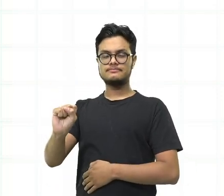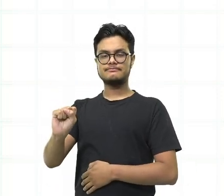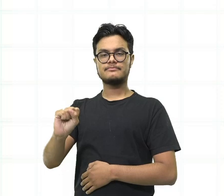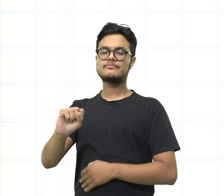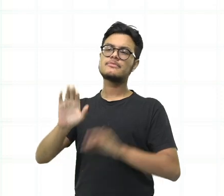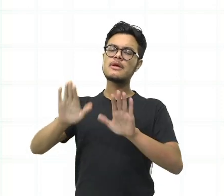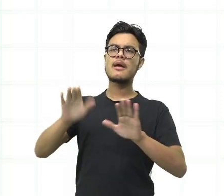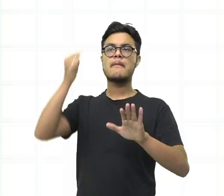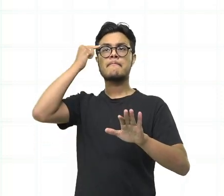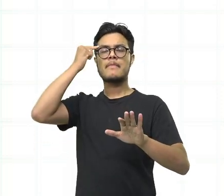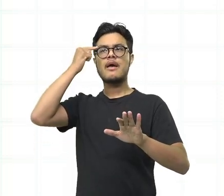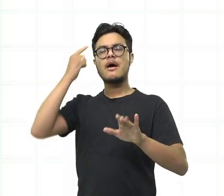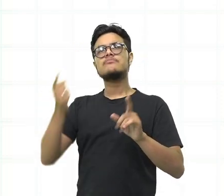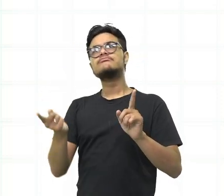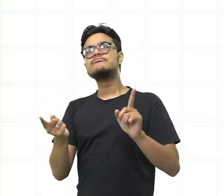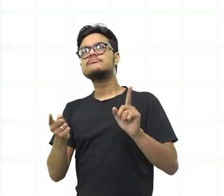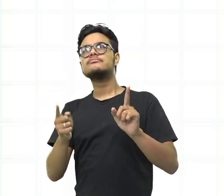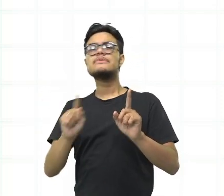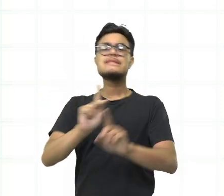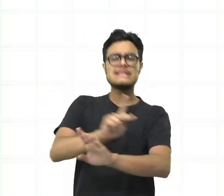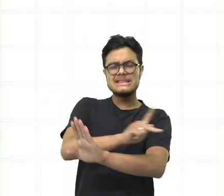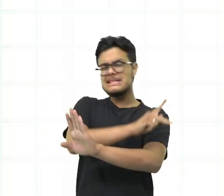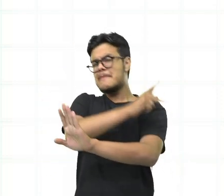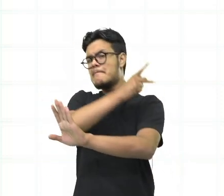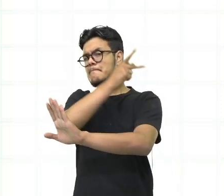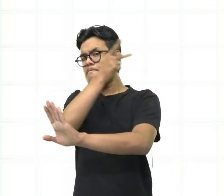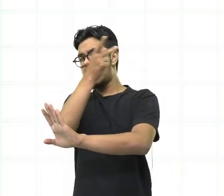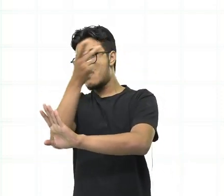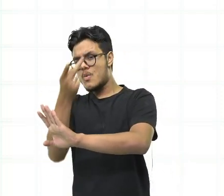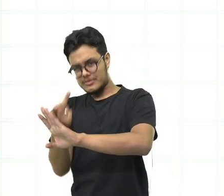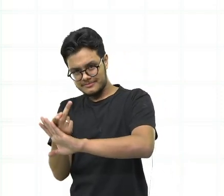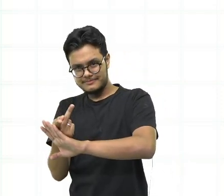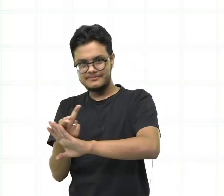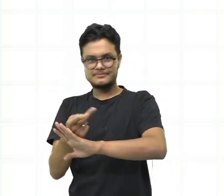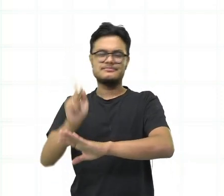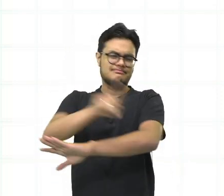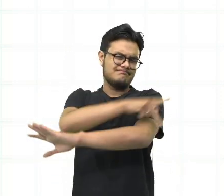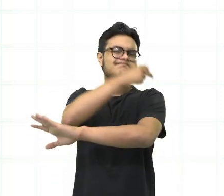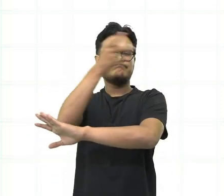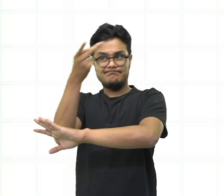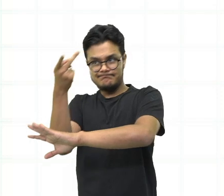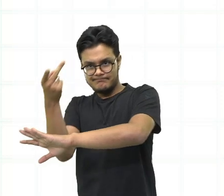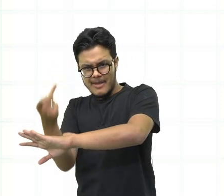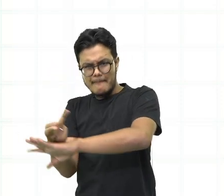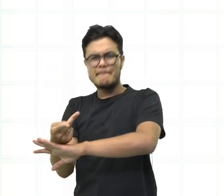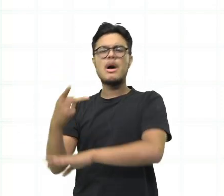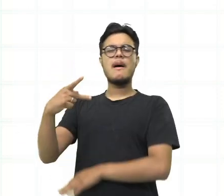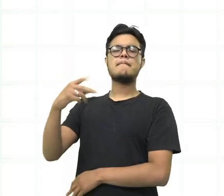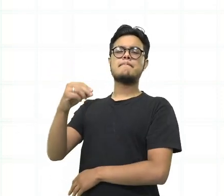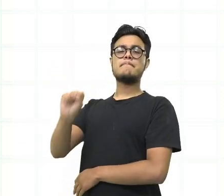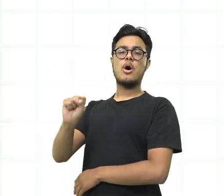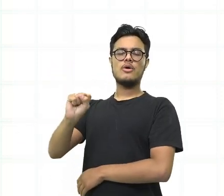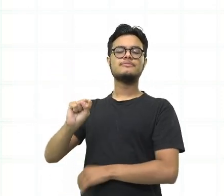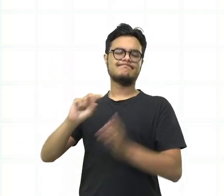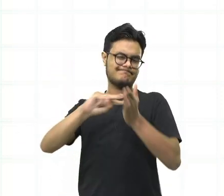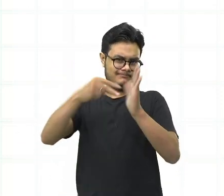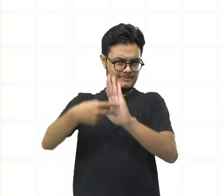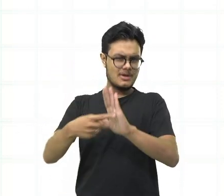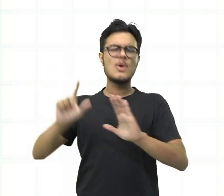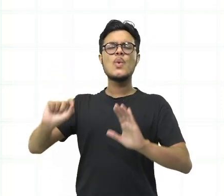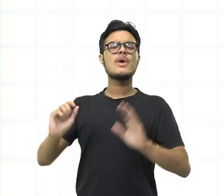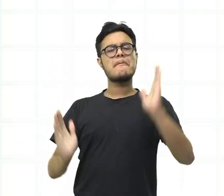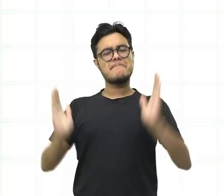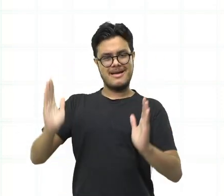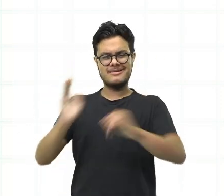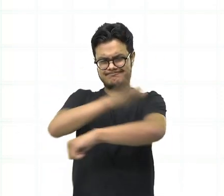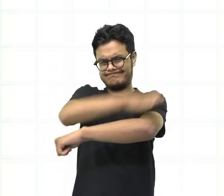né? Da ideia de posição. Pós-modernismo, então, da pós, depois, né? Do modernismo. O que aconteceu?